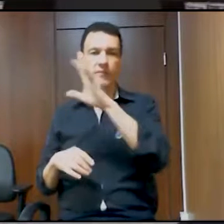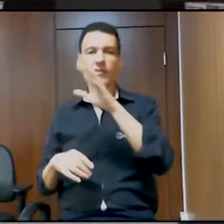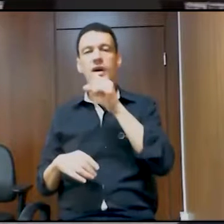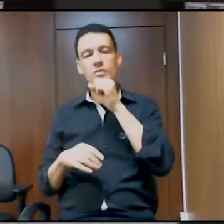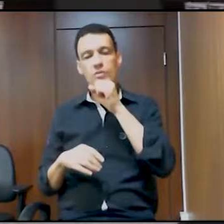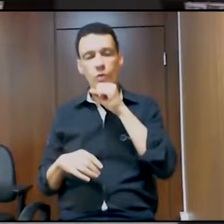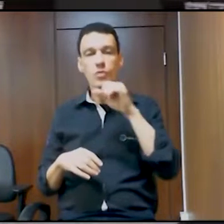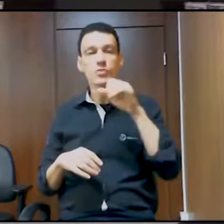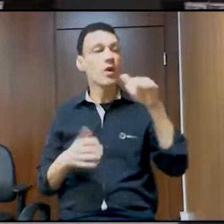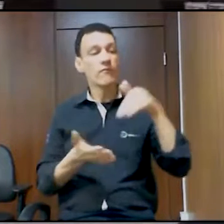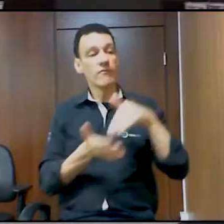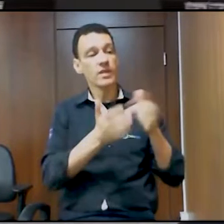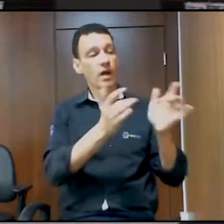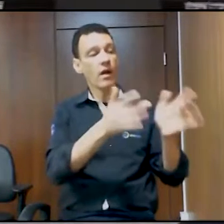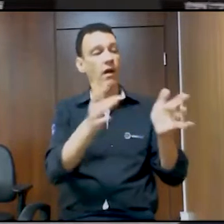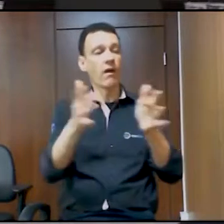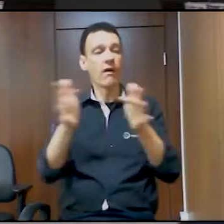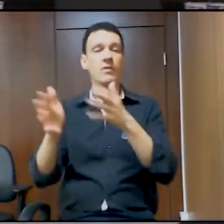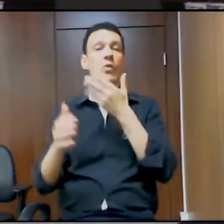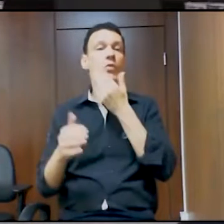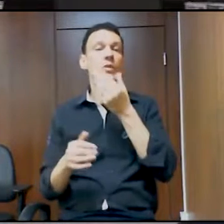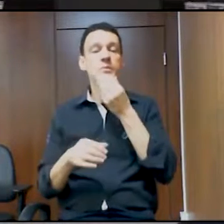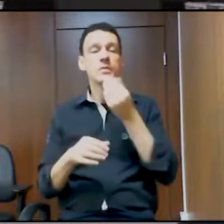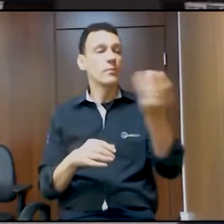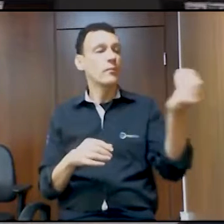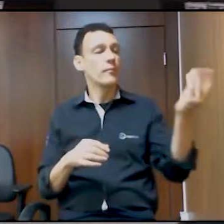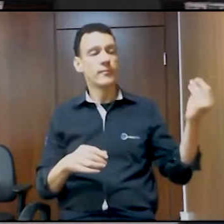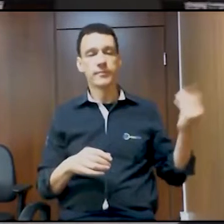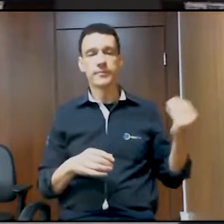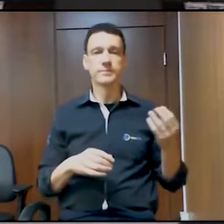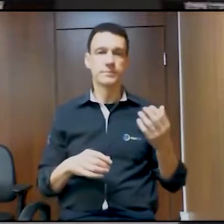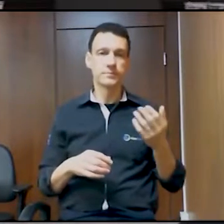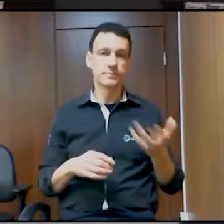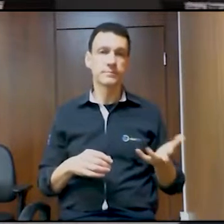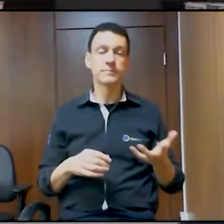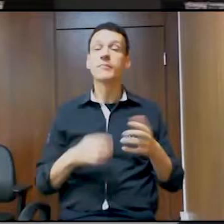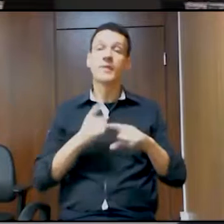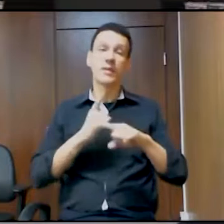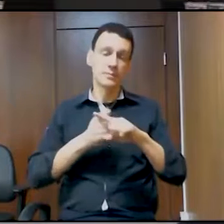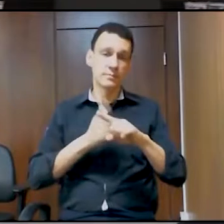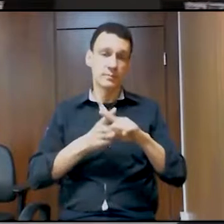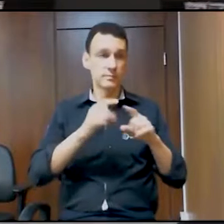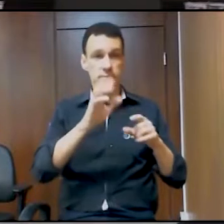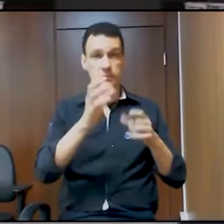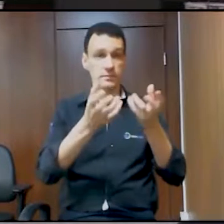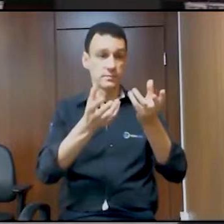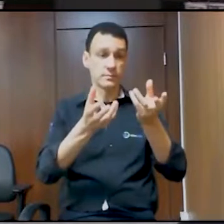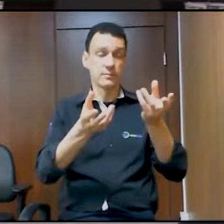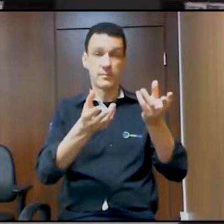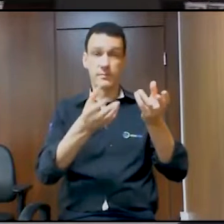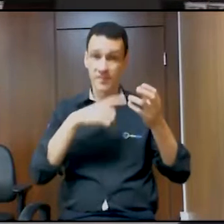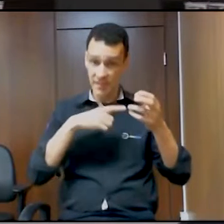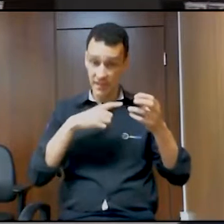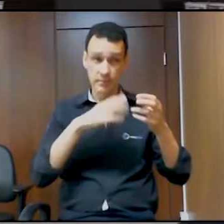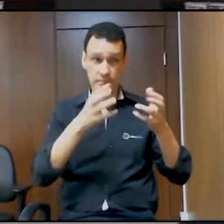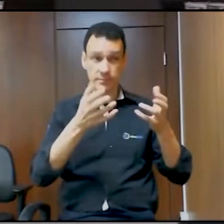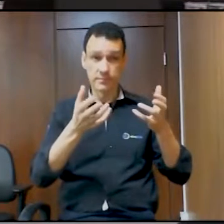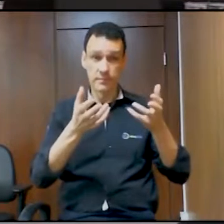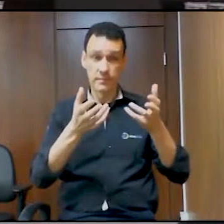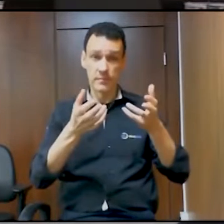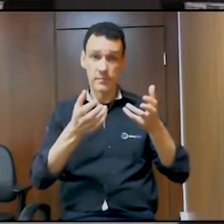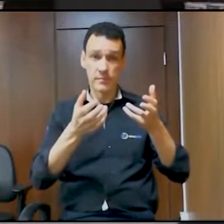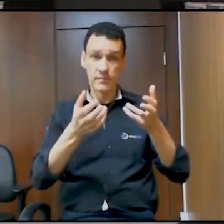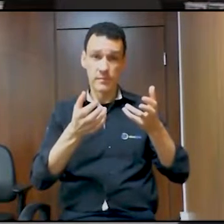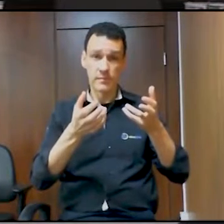rua, ela é marcada por uma grande maioria demográfica e vários segmentos menores. Todos eles têm o